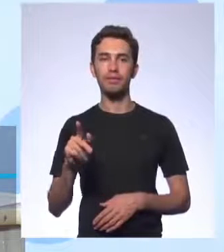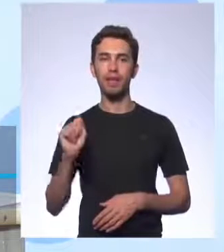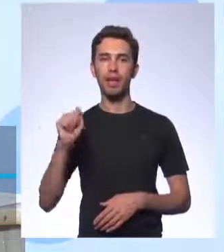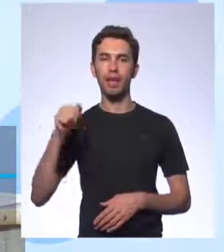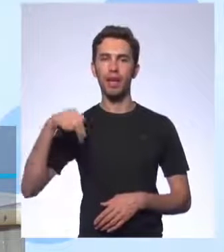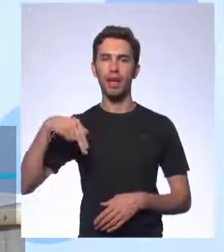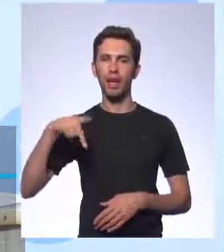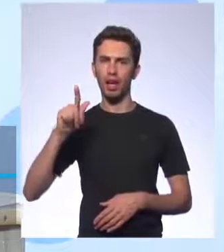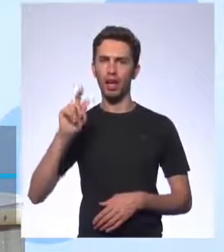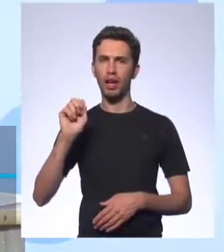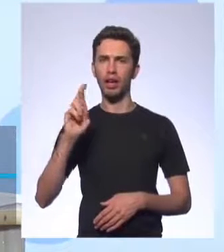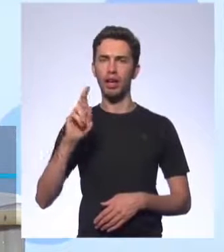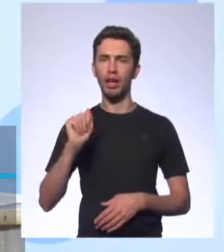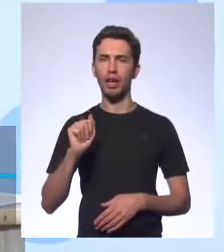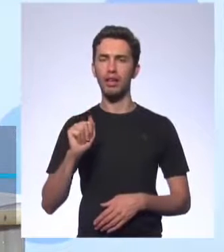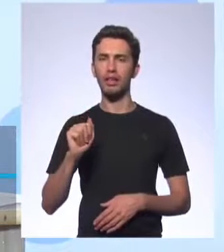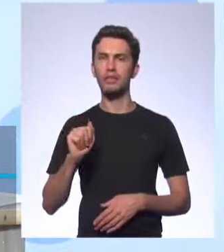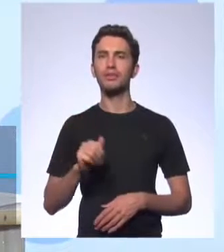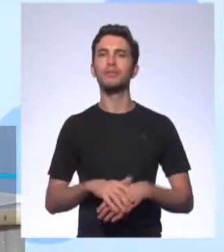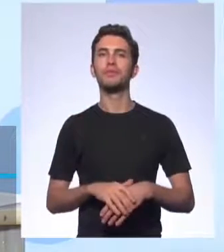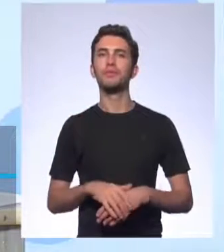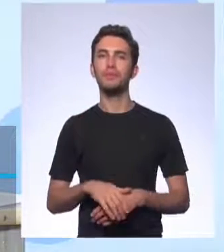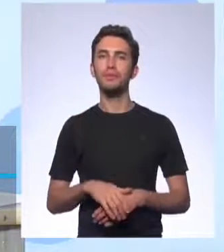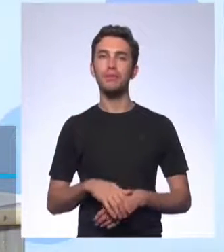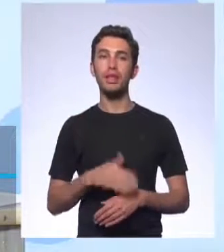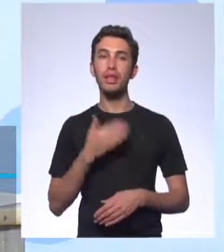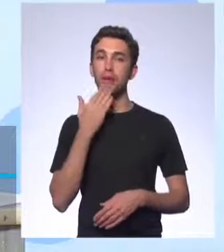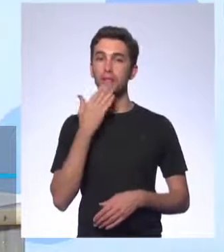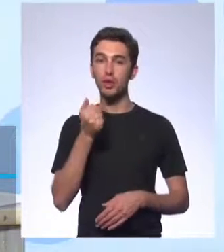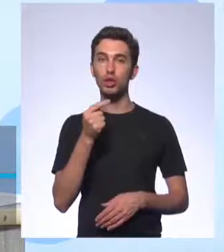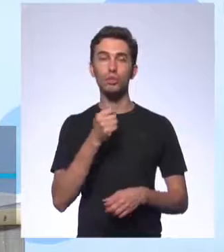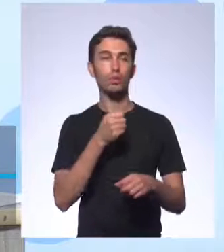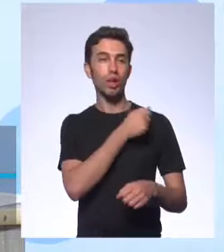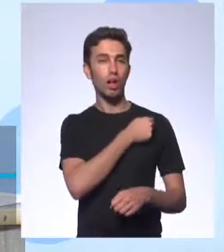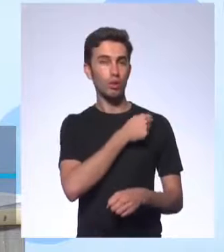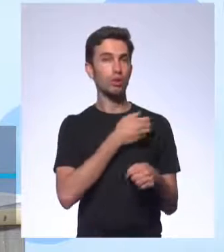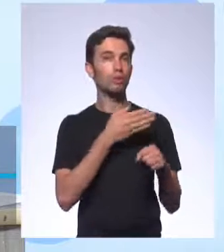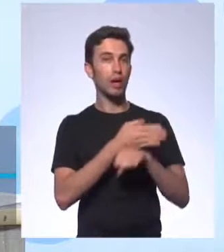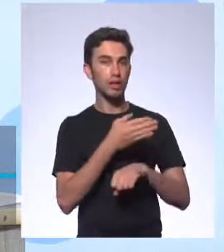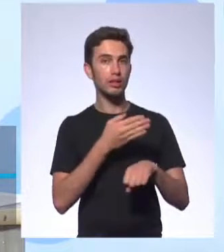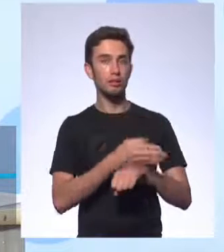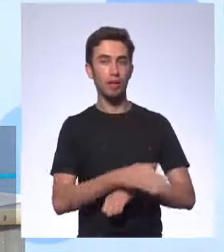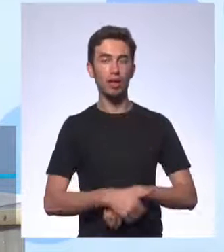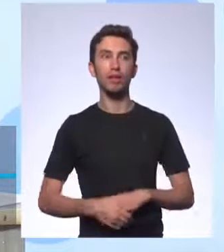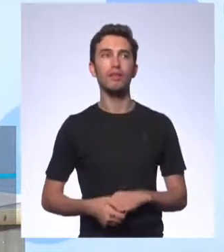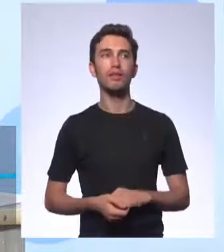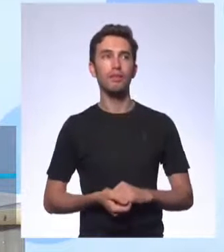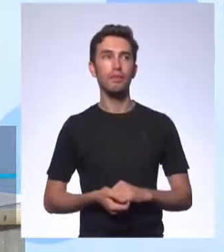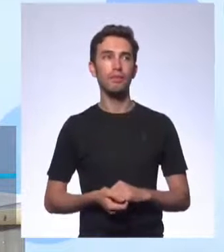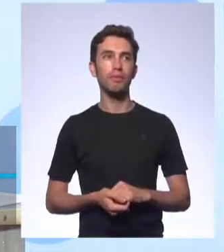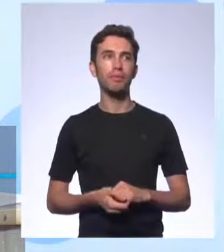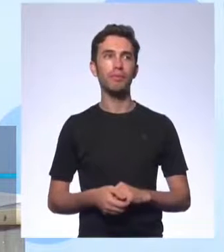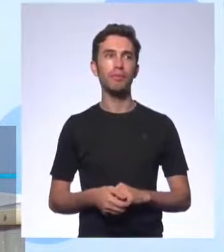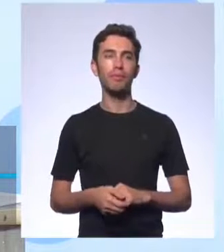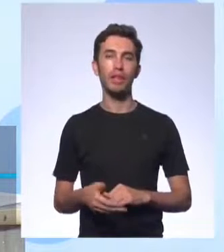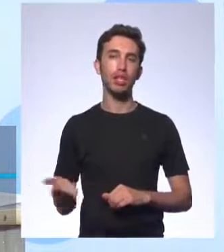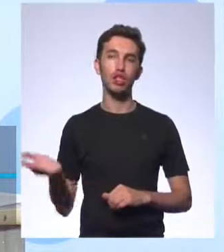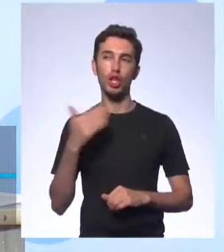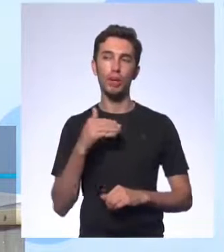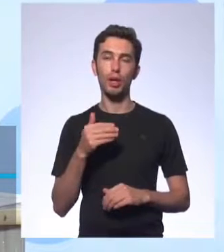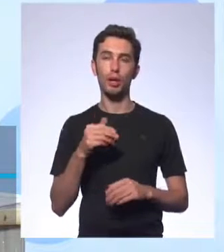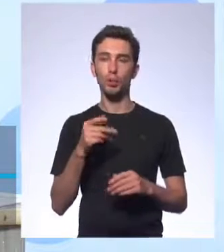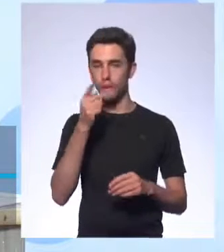Andra, acho que é isso, Andra Cris, tá pedindo para os alunos participarem aí. Então vamos Chamando o participar, pessoal.